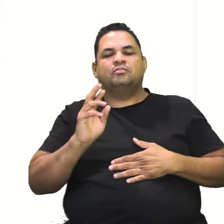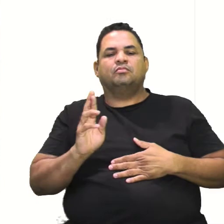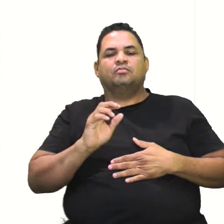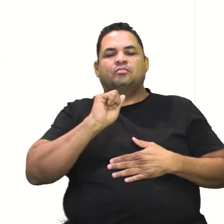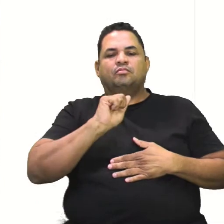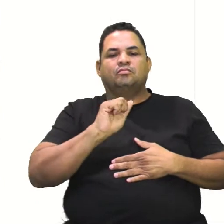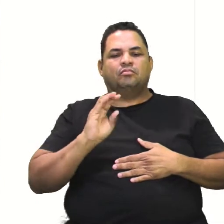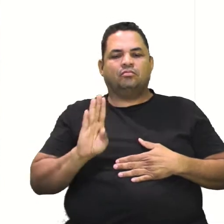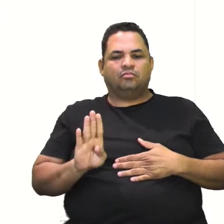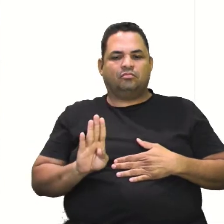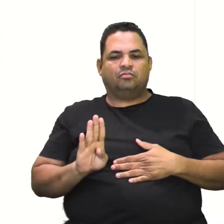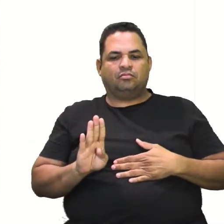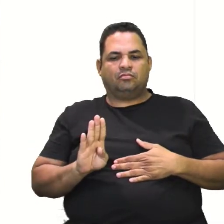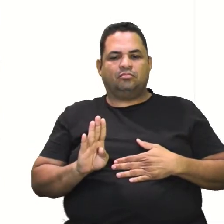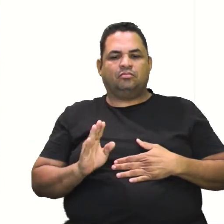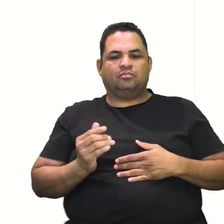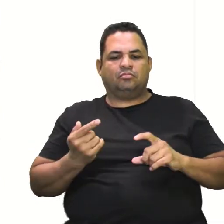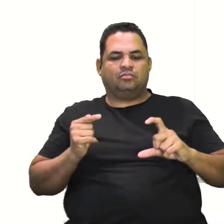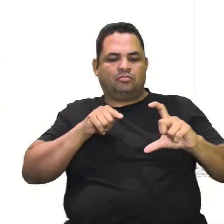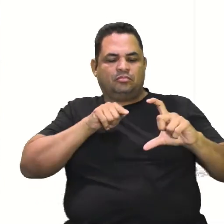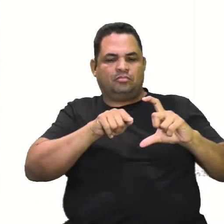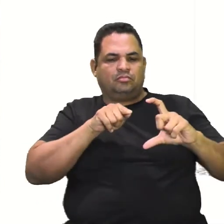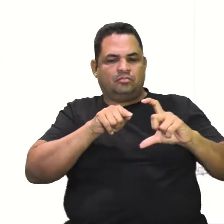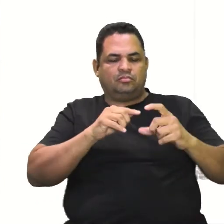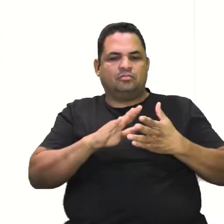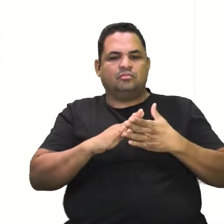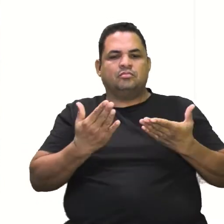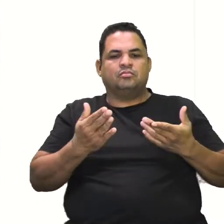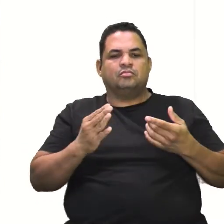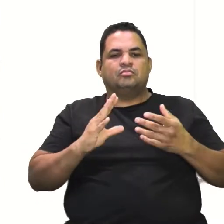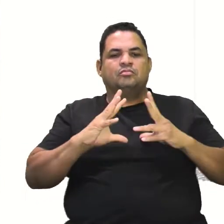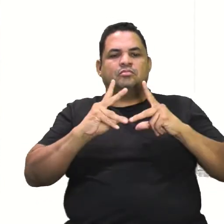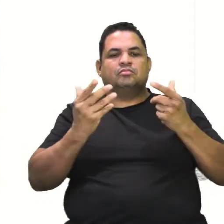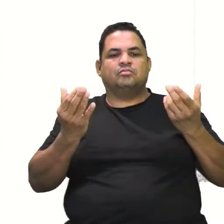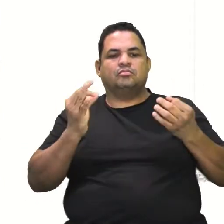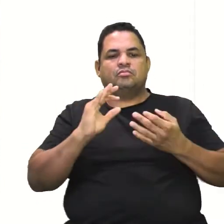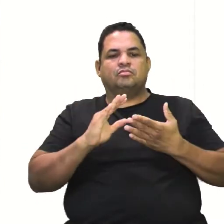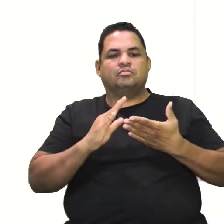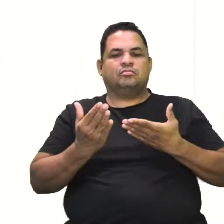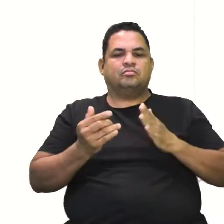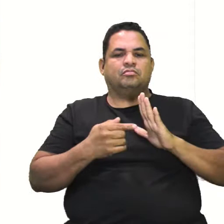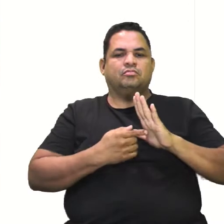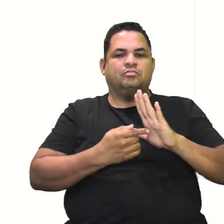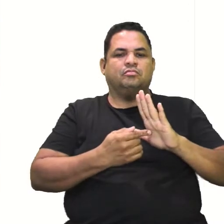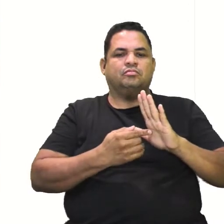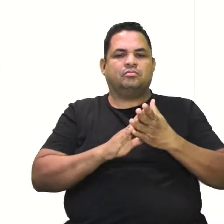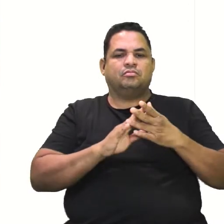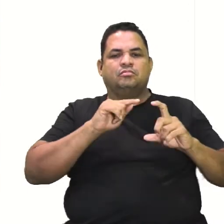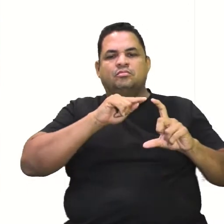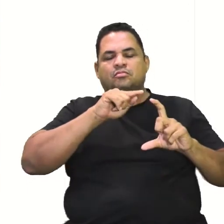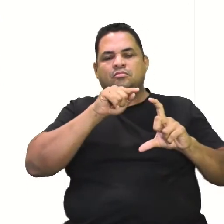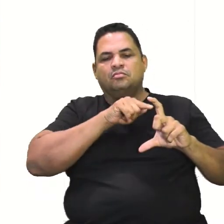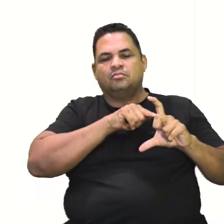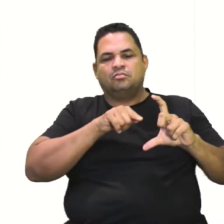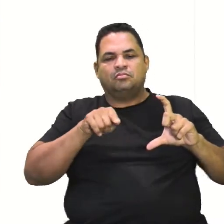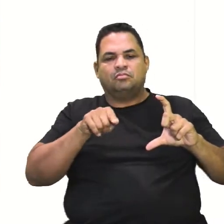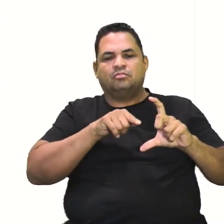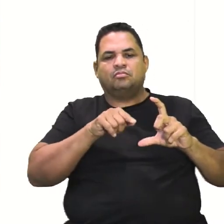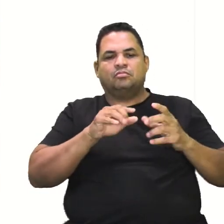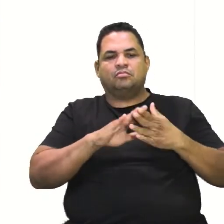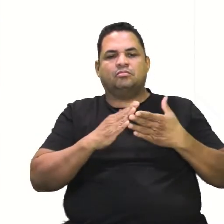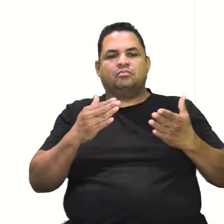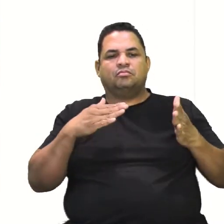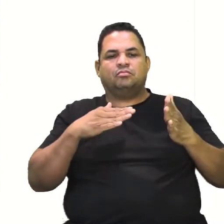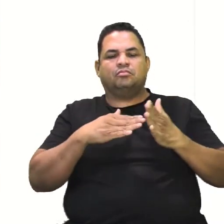o A e o B, né, que é o centro da circunferência e tudo mais. Mostra que o raio é a distância do